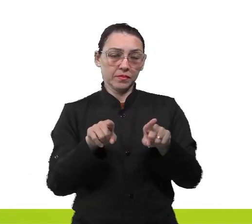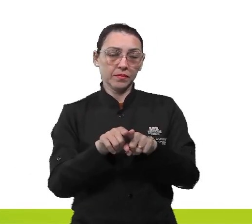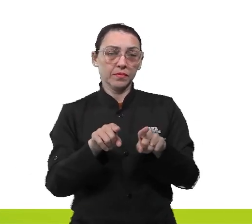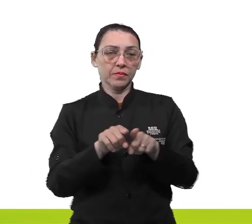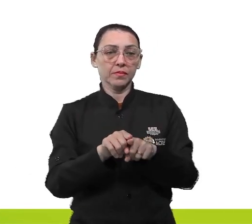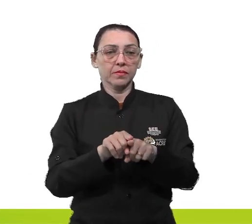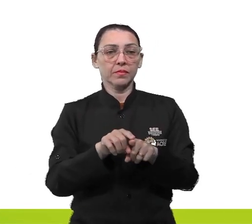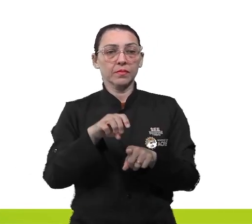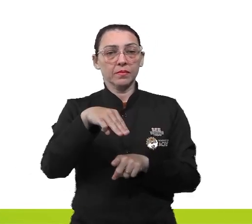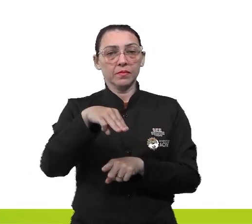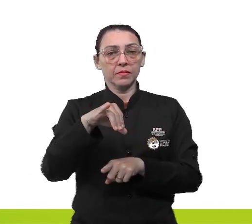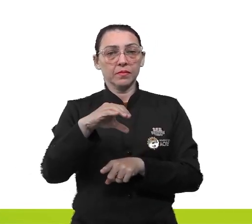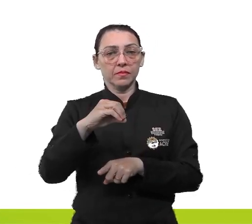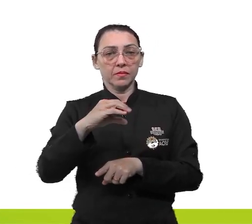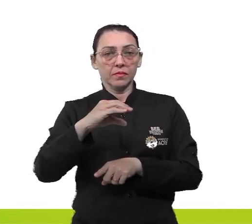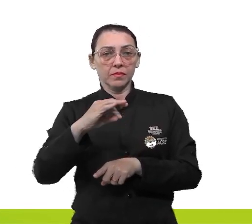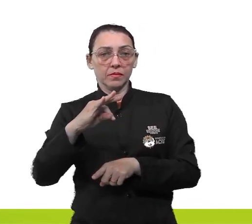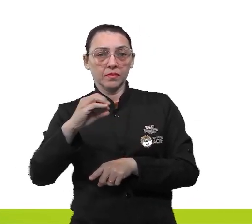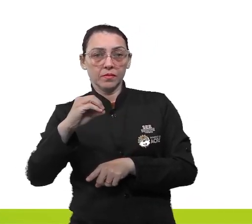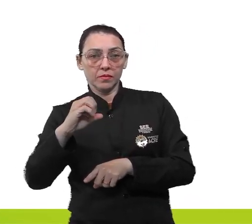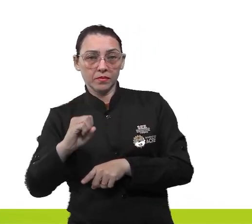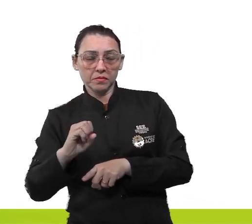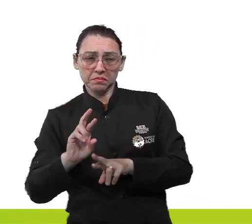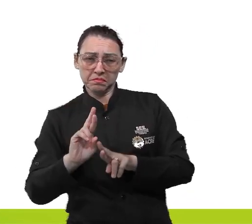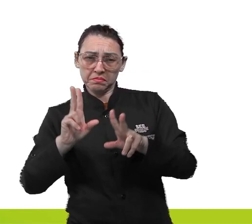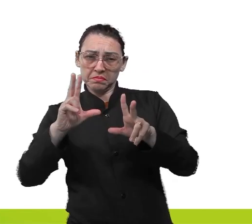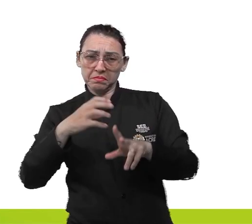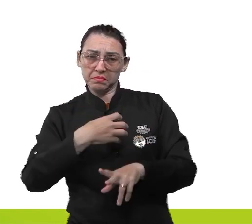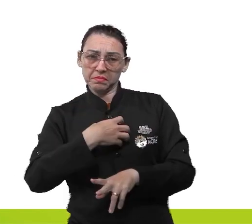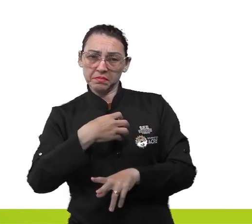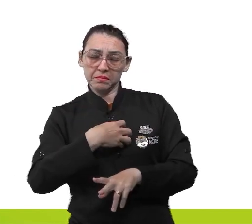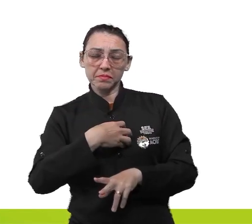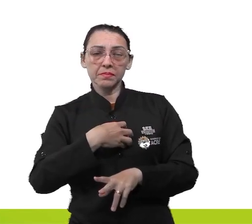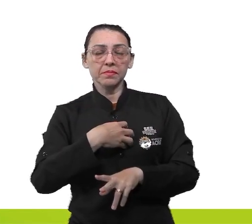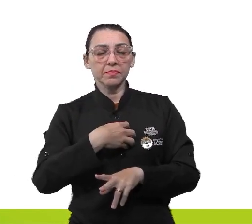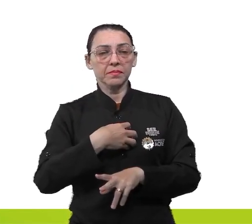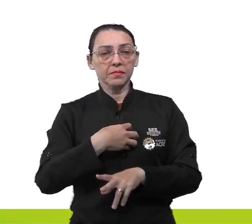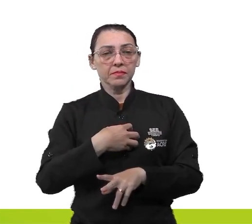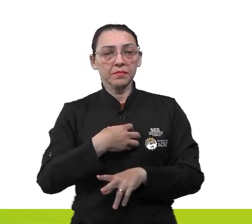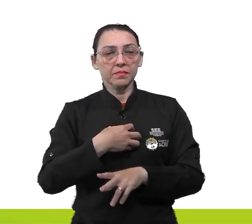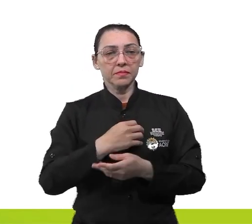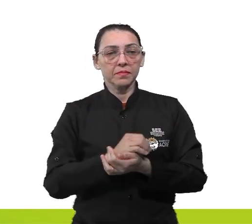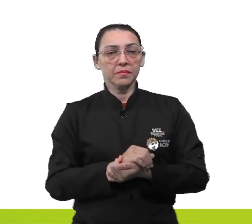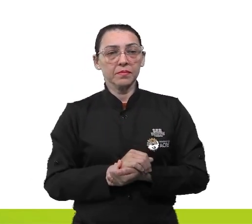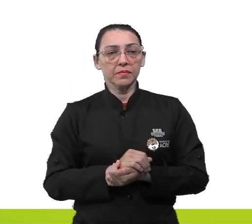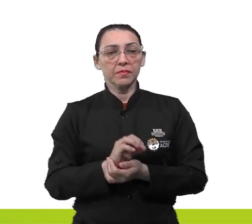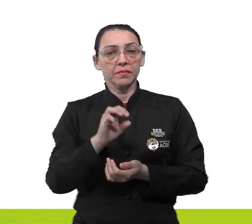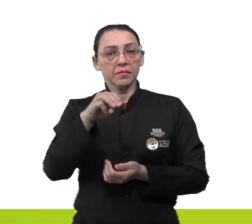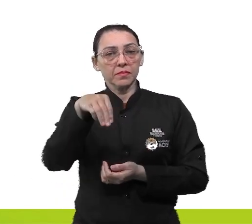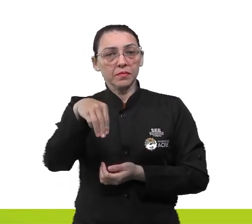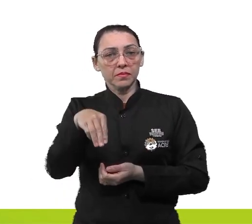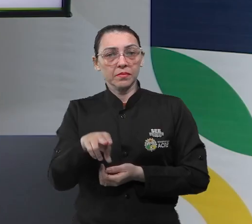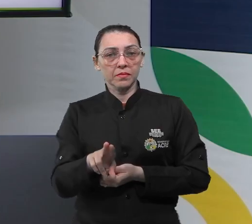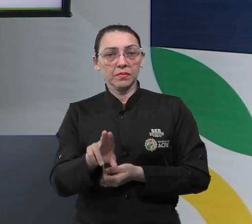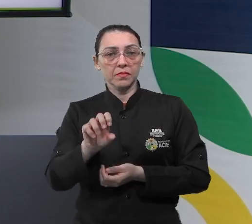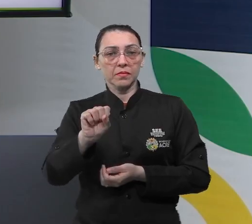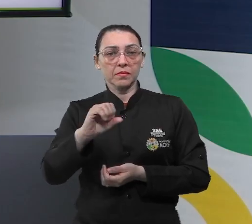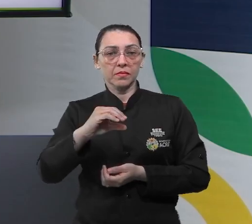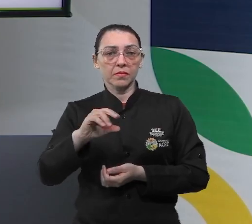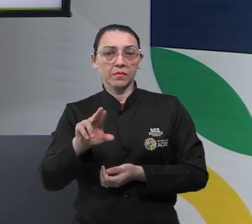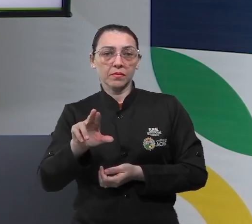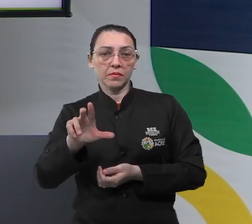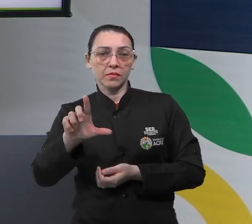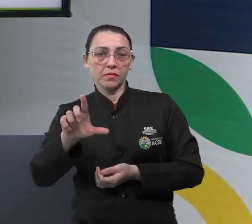como miócito. Olha só o formato dela, diferente, né? Ela constitui o músculo, tá, pessoal? Que